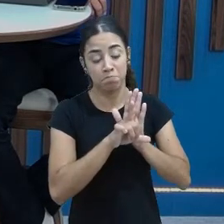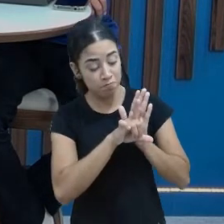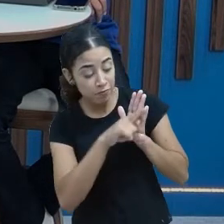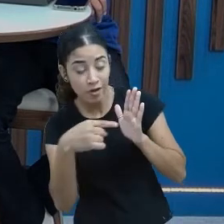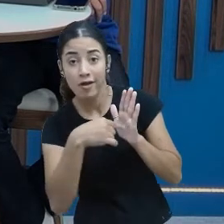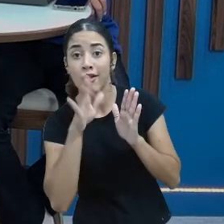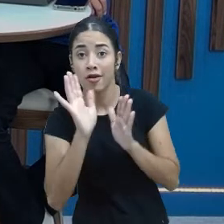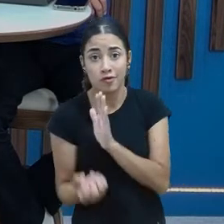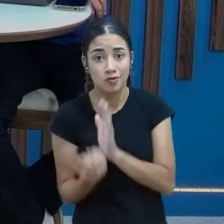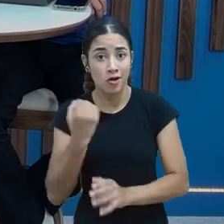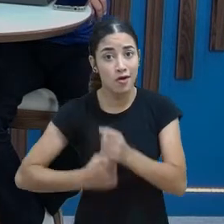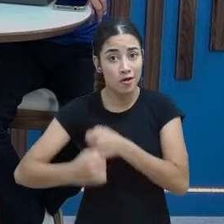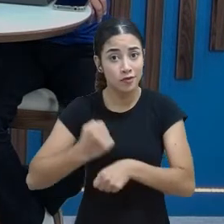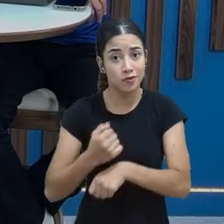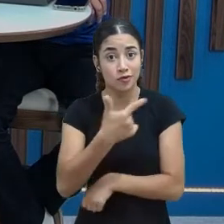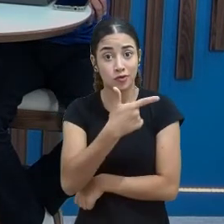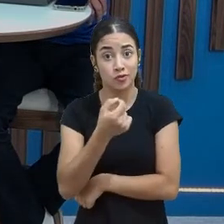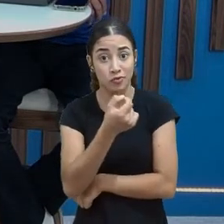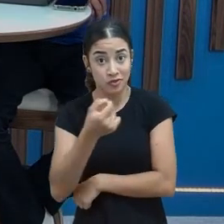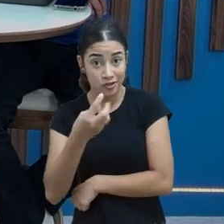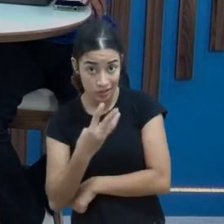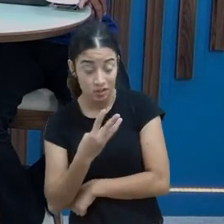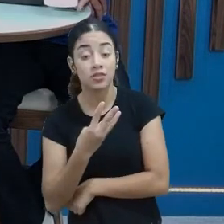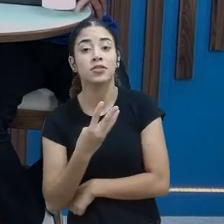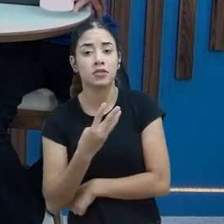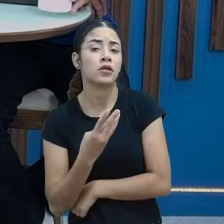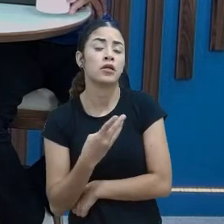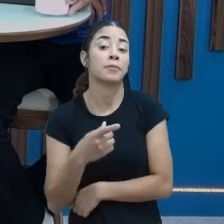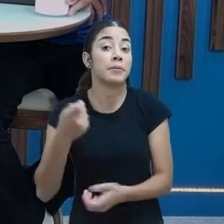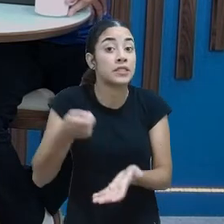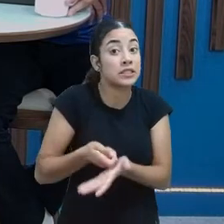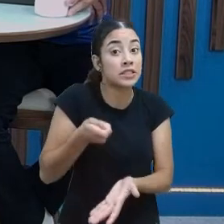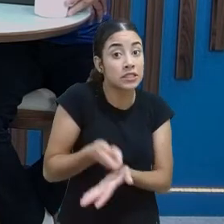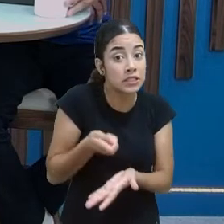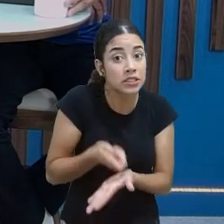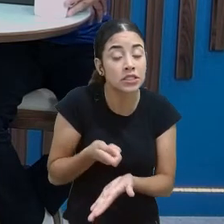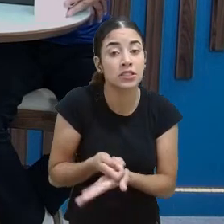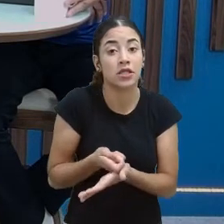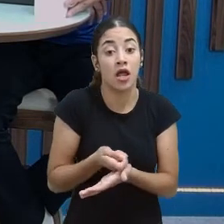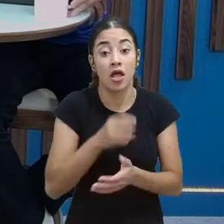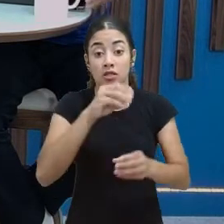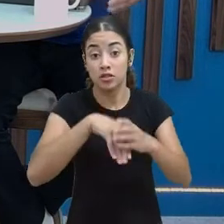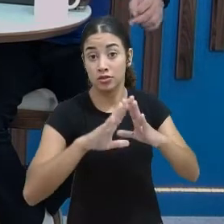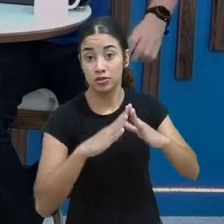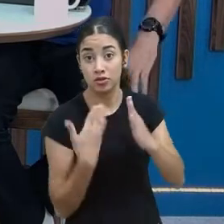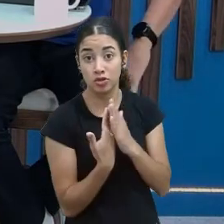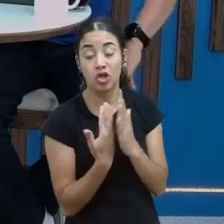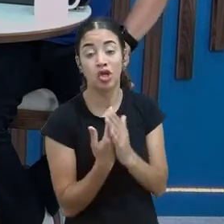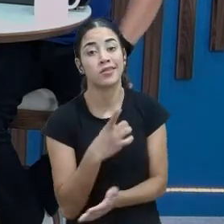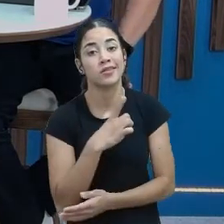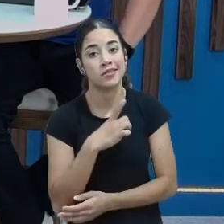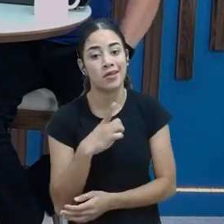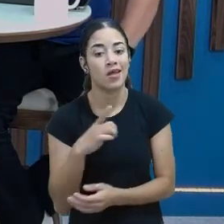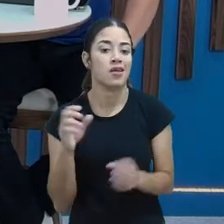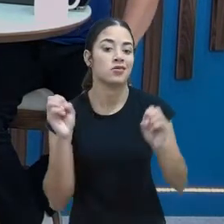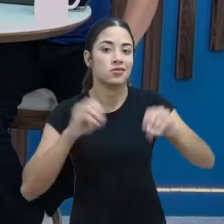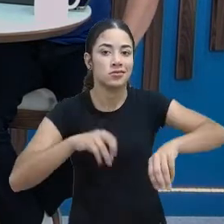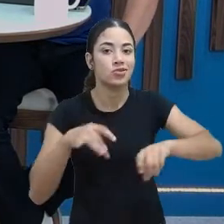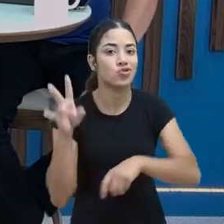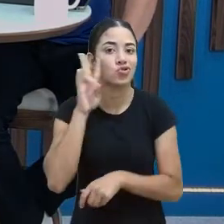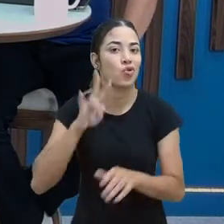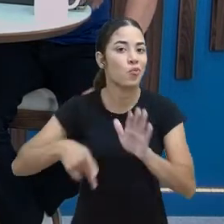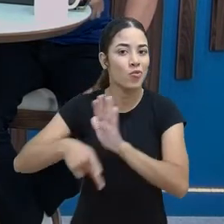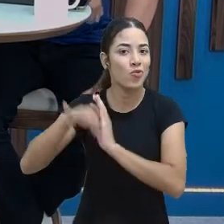entrou em vigor em 2003, que exige, obriga que nas escolas tem um ensino da história